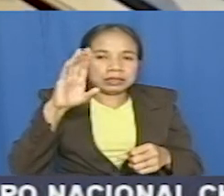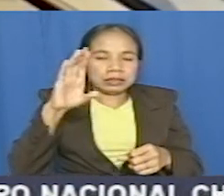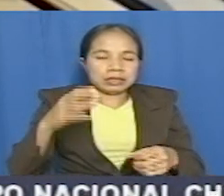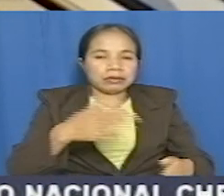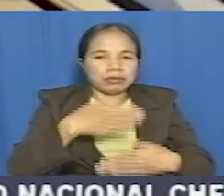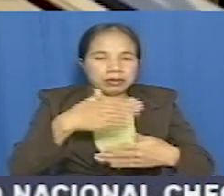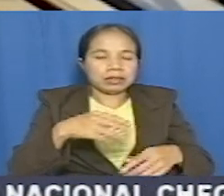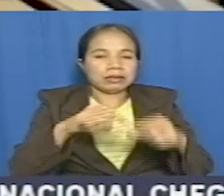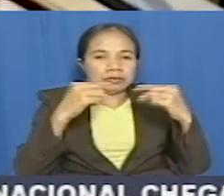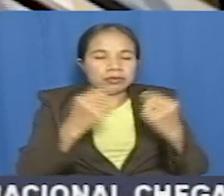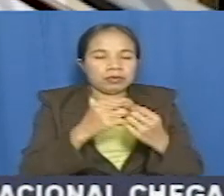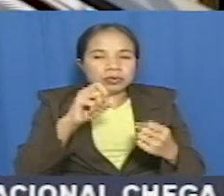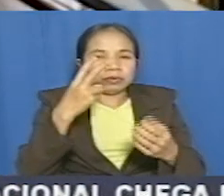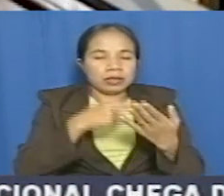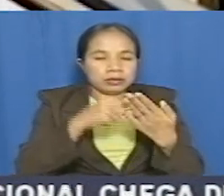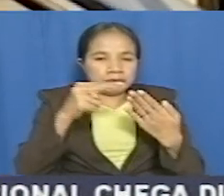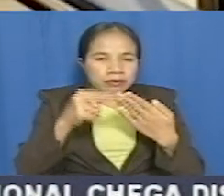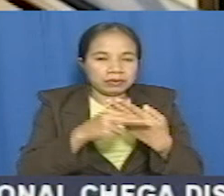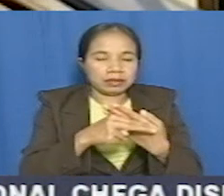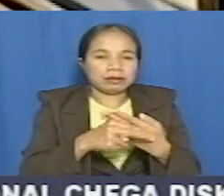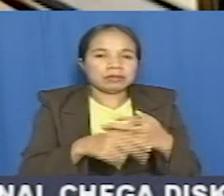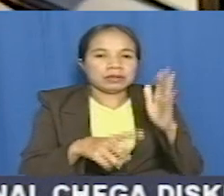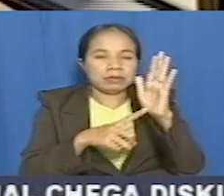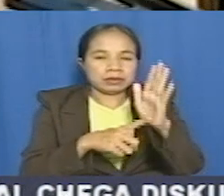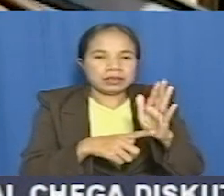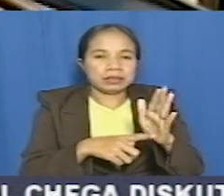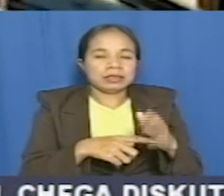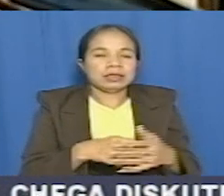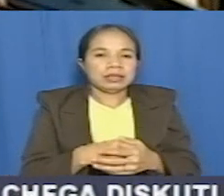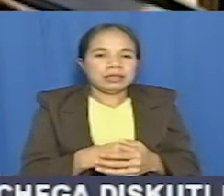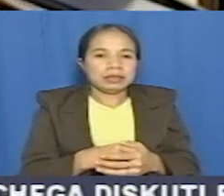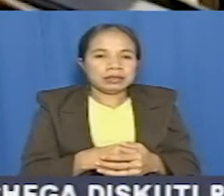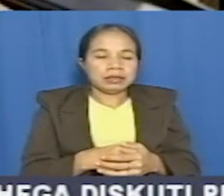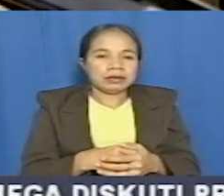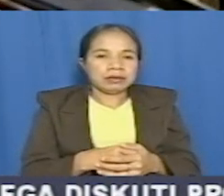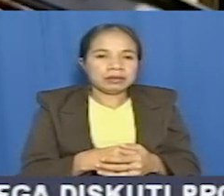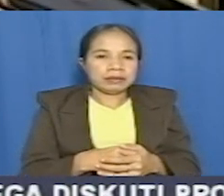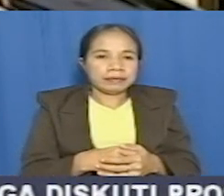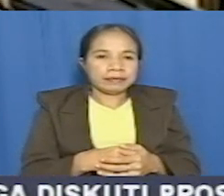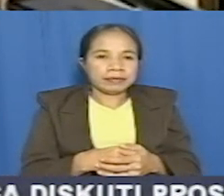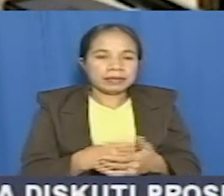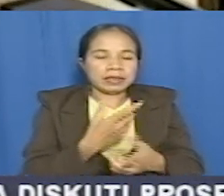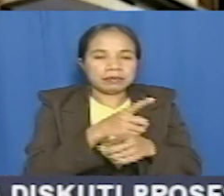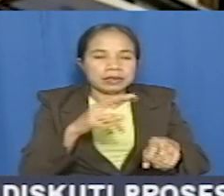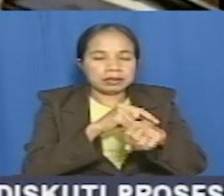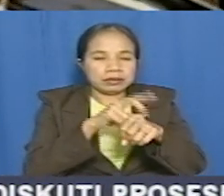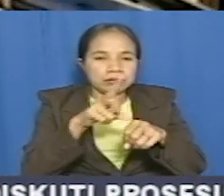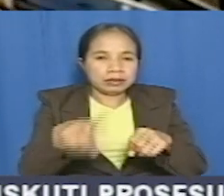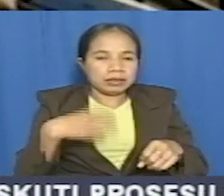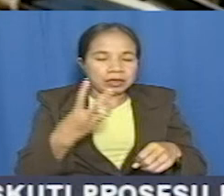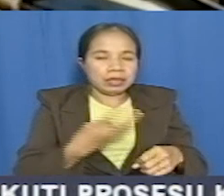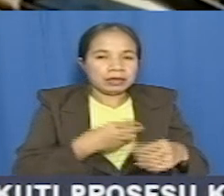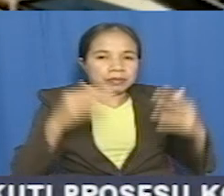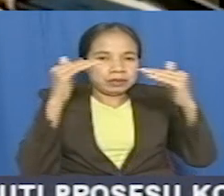novembro representante do Simaclan Ministério Assunto Combatente e Libertação Nacional homos consultor a me encontro